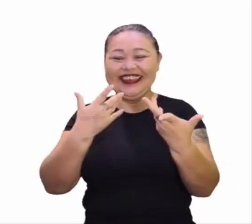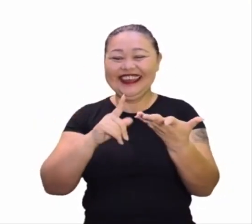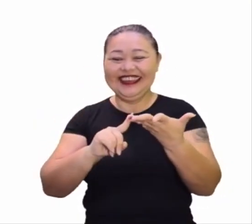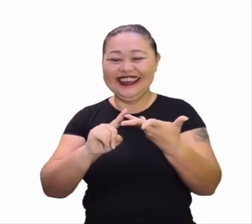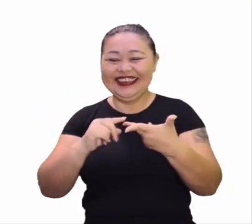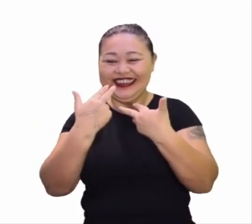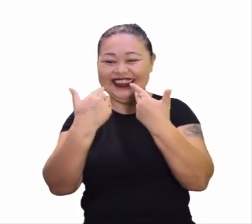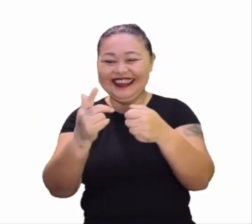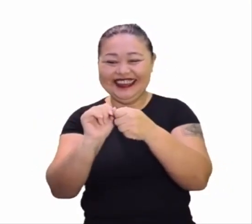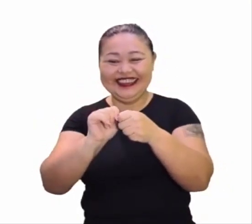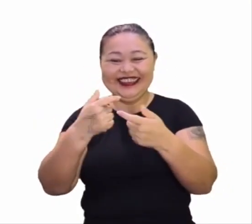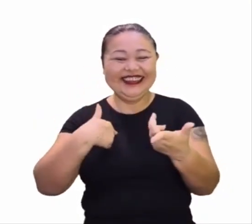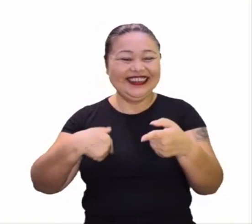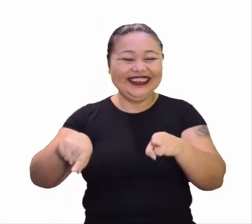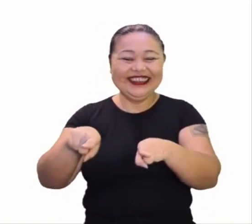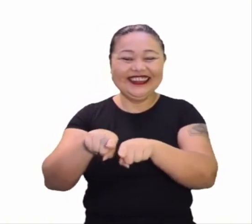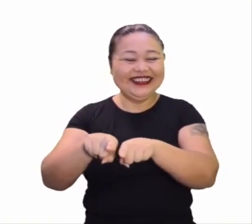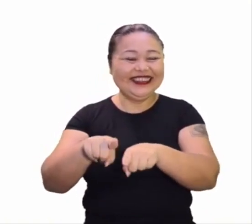É aí, ó. verdade.